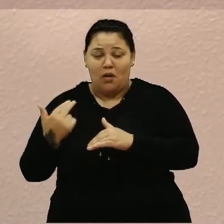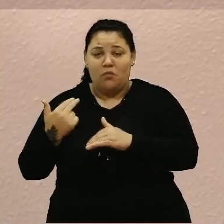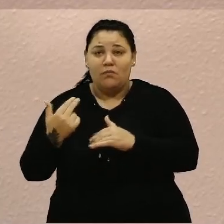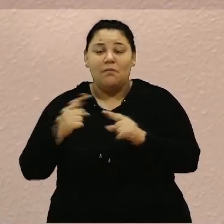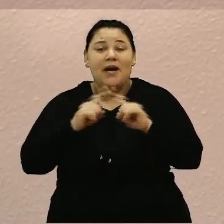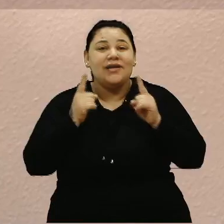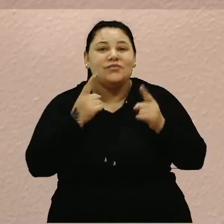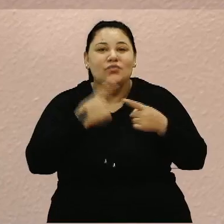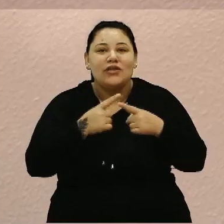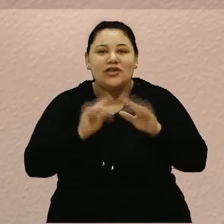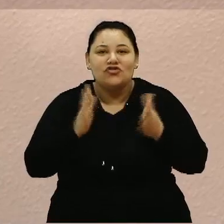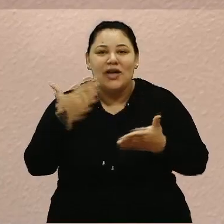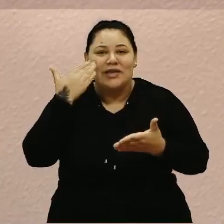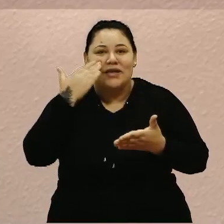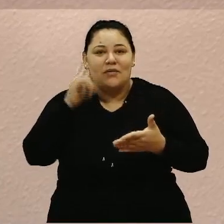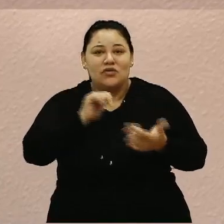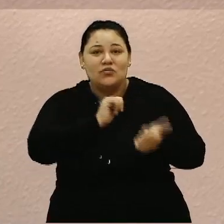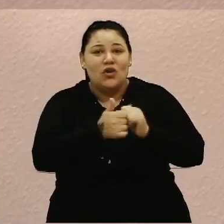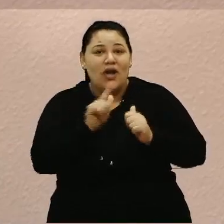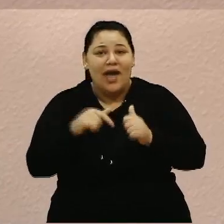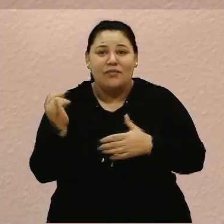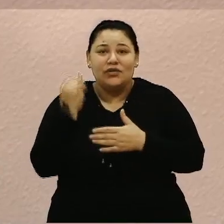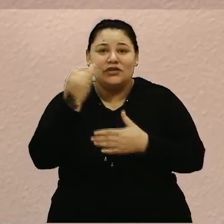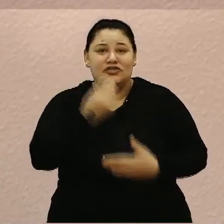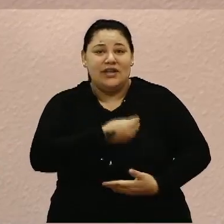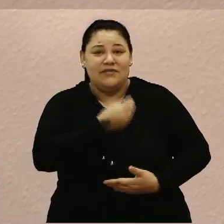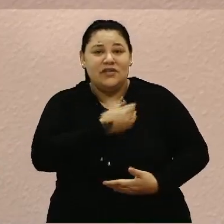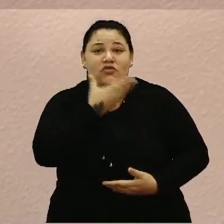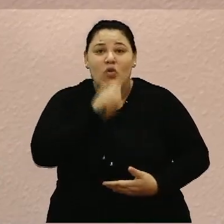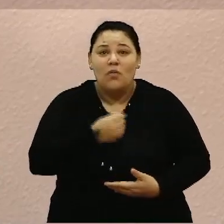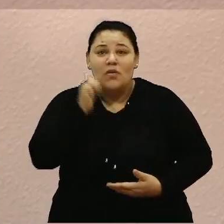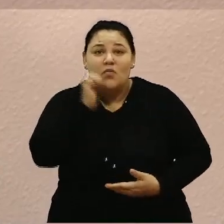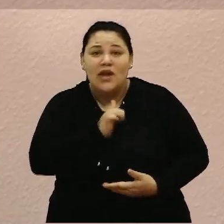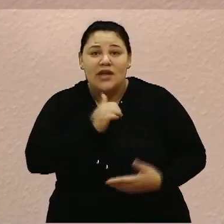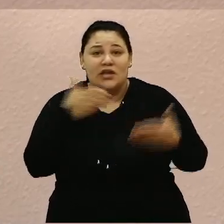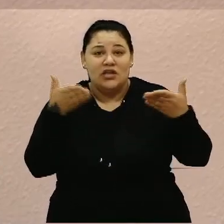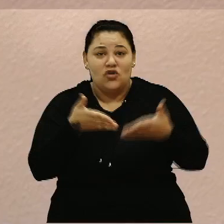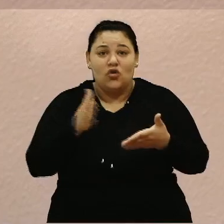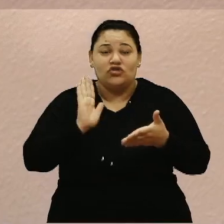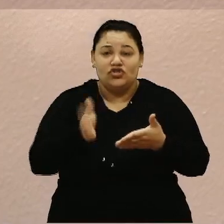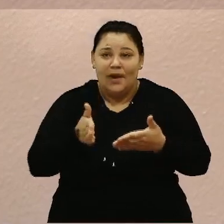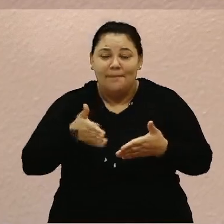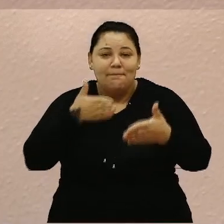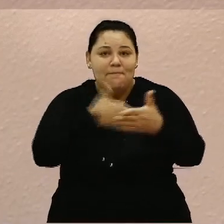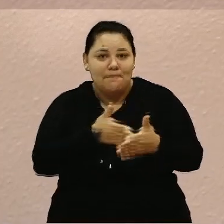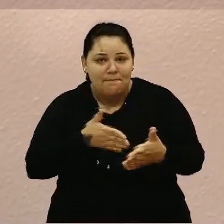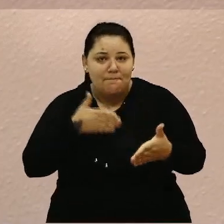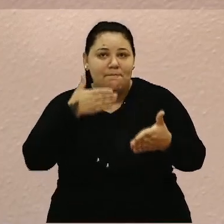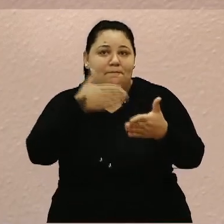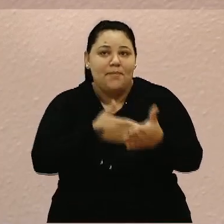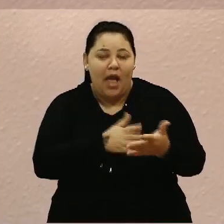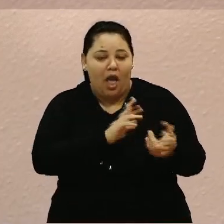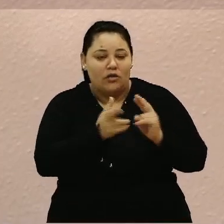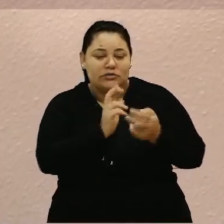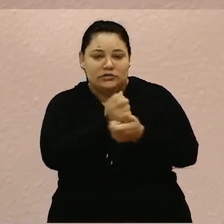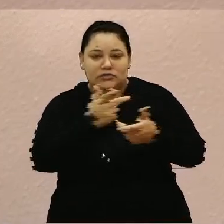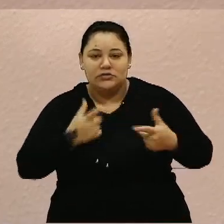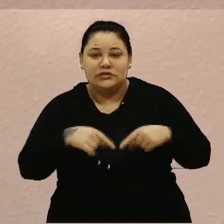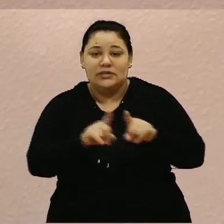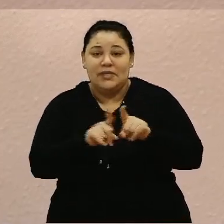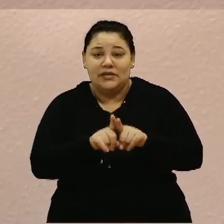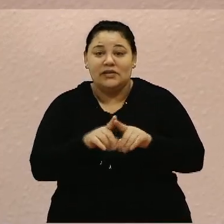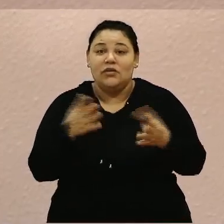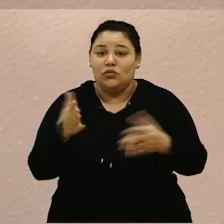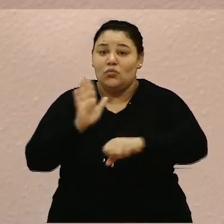é fundamental na vida de homens e mulheres e que hoje nós já viemos quebrando barreiras em relação a isso. Então, quando